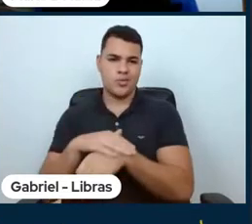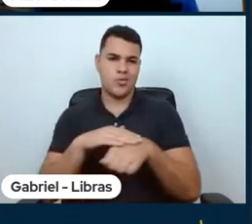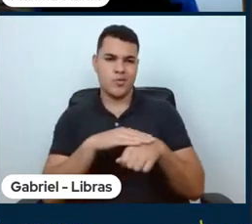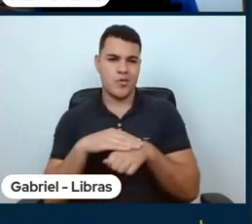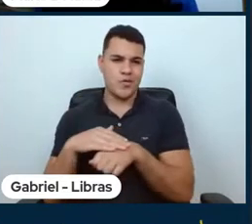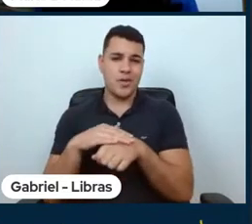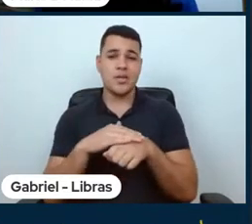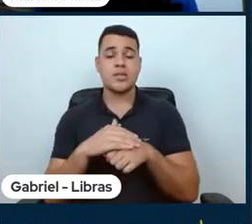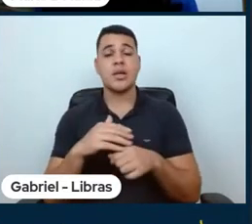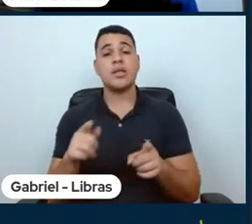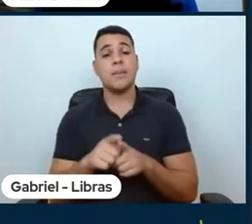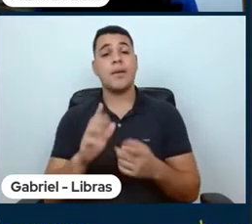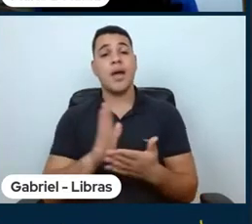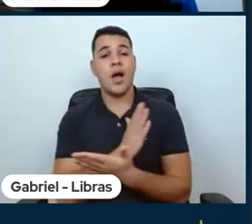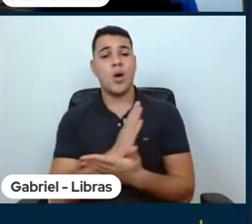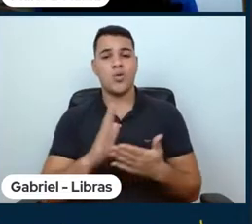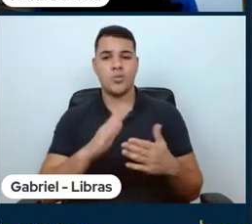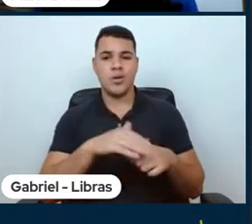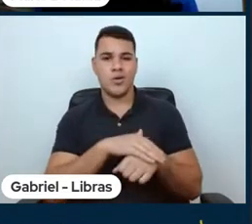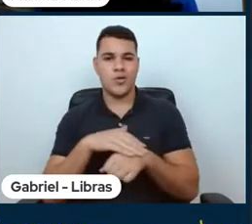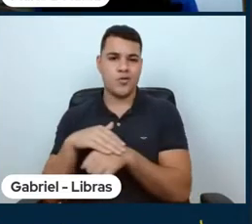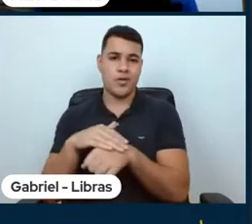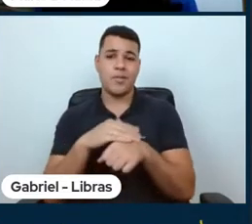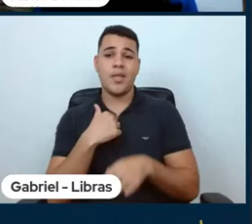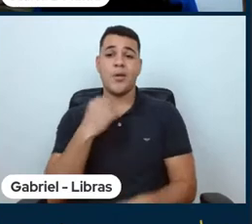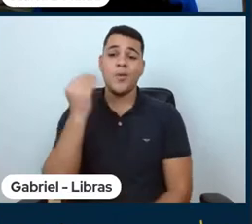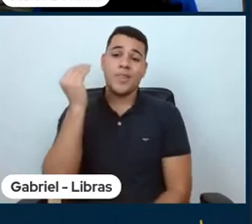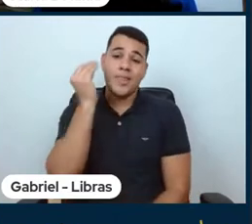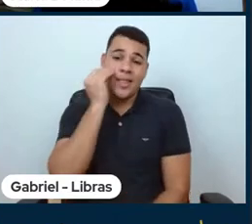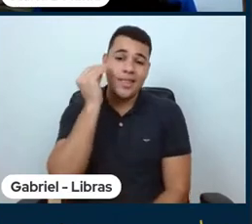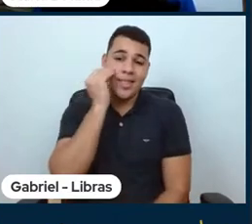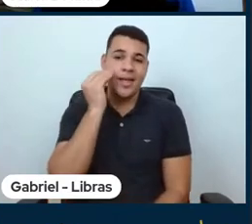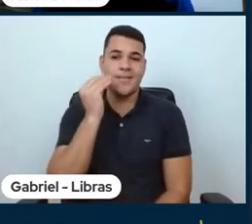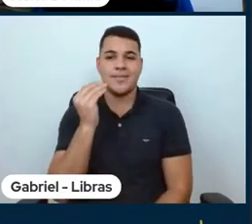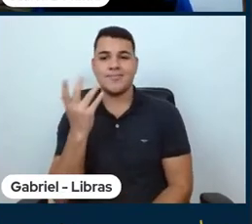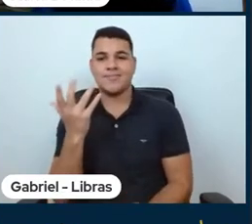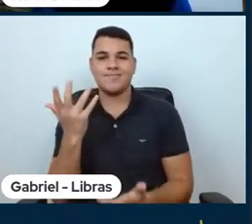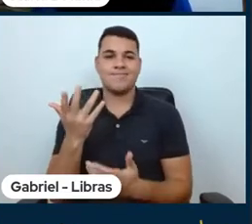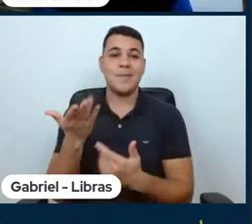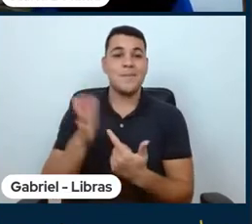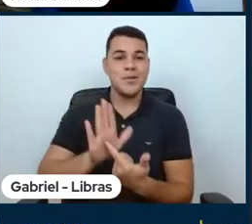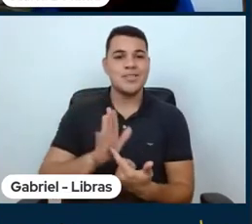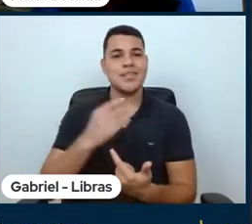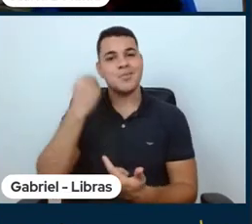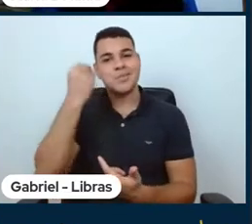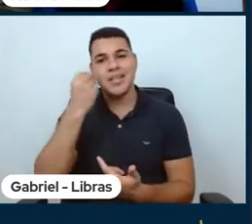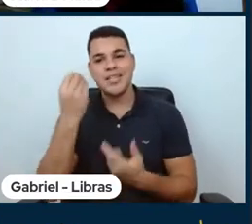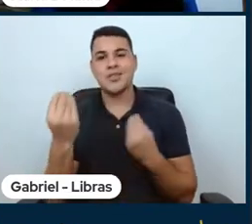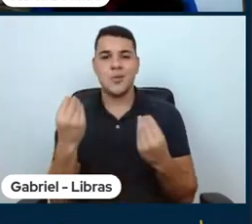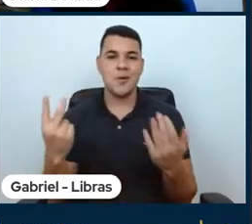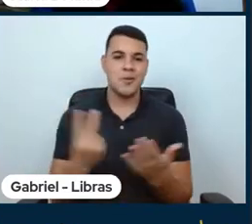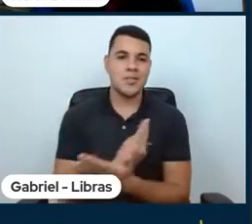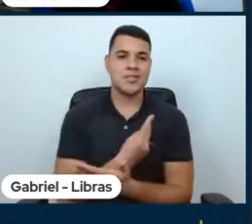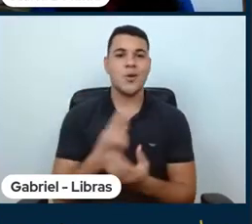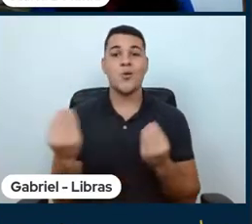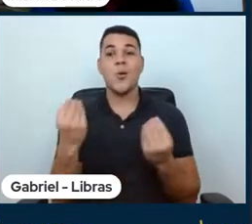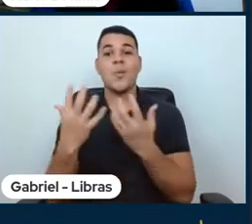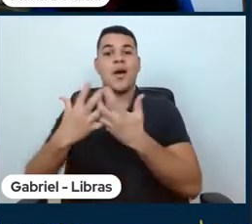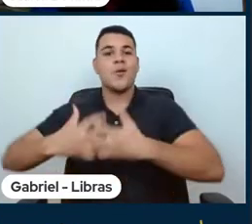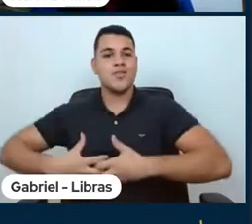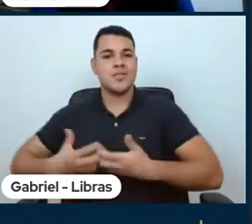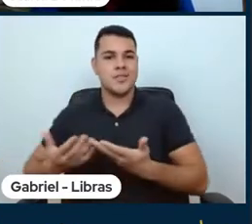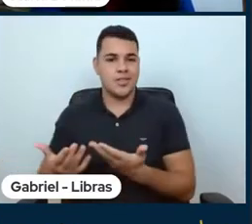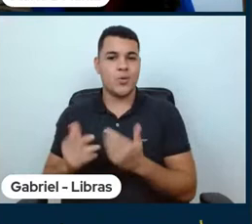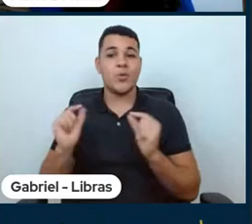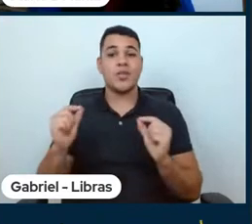algumas conversas eu tentava puxar um pouco essas coisas, né, de experiência, de como é que foi, o que eu tinha